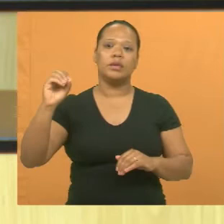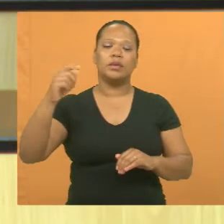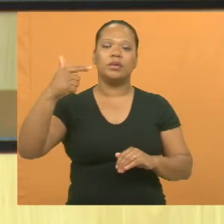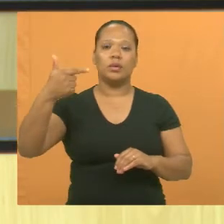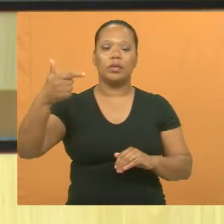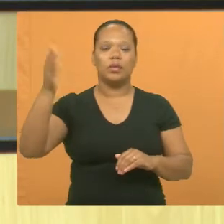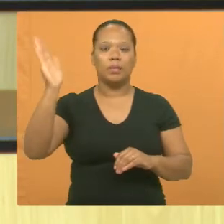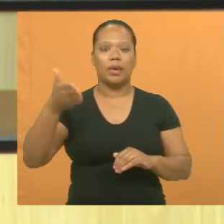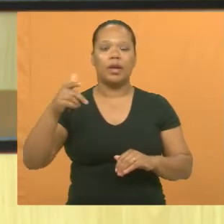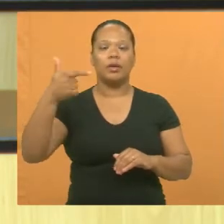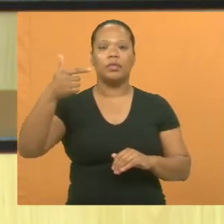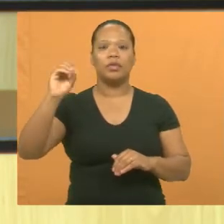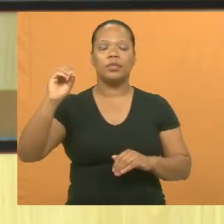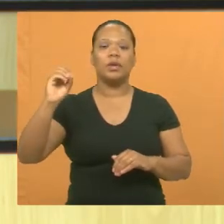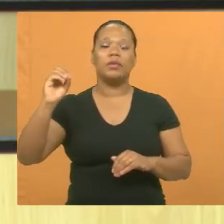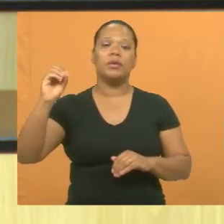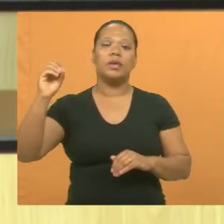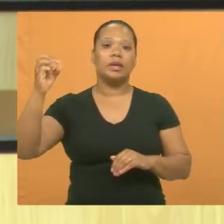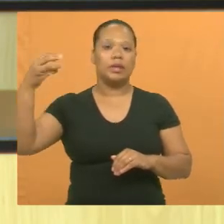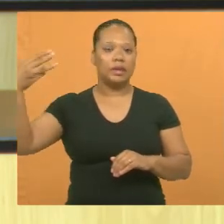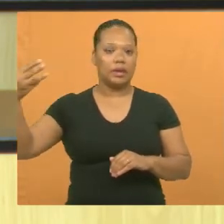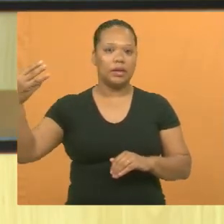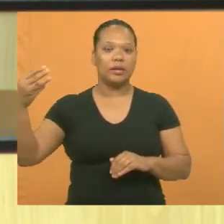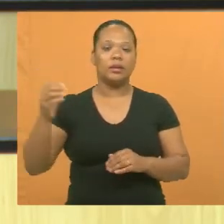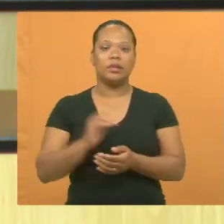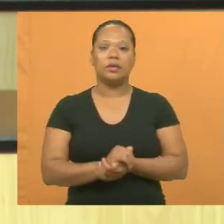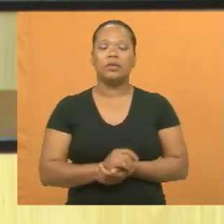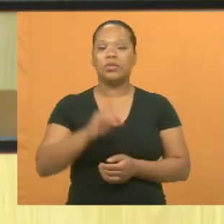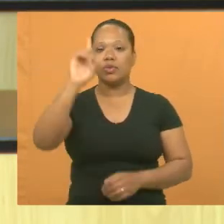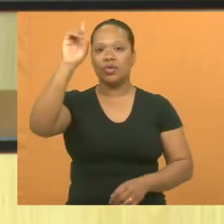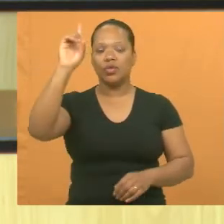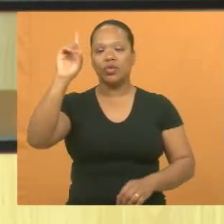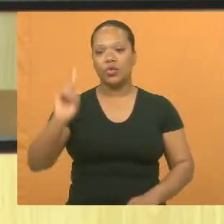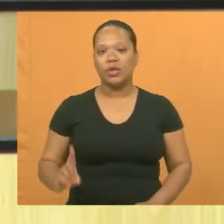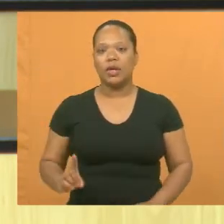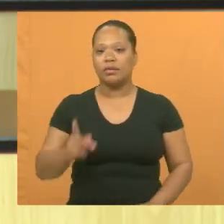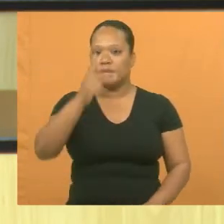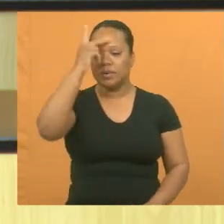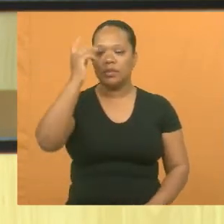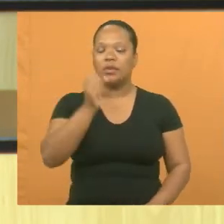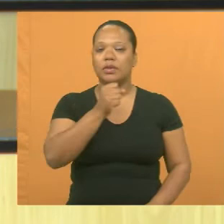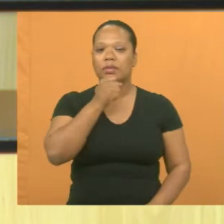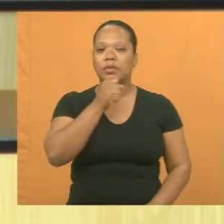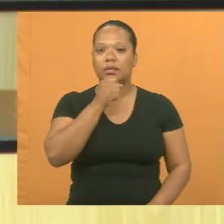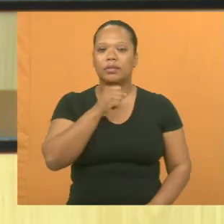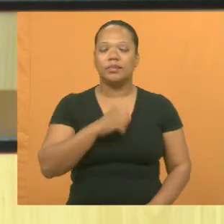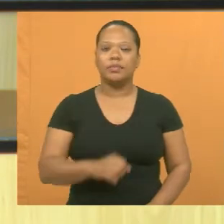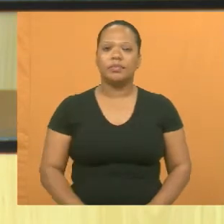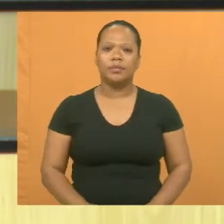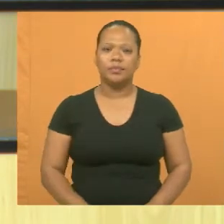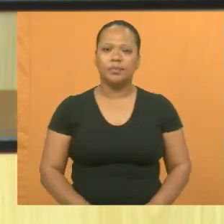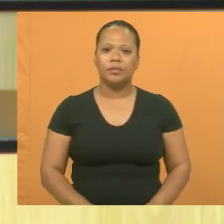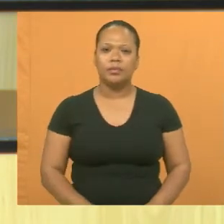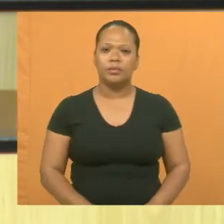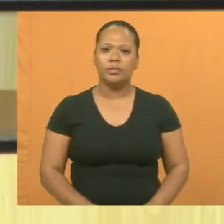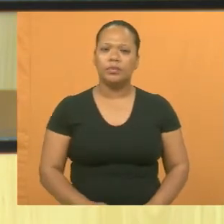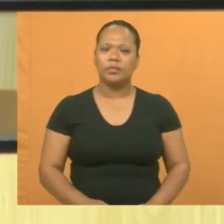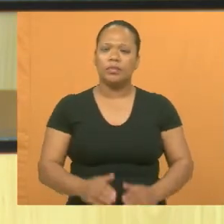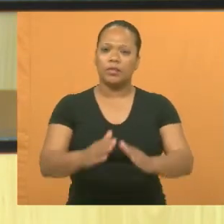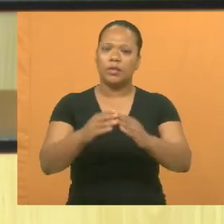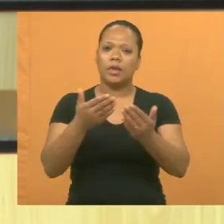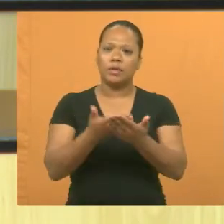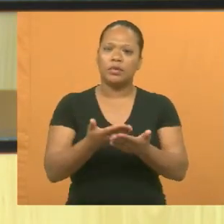10.741/2003, Estatuto do Idoso. Autoria, todos os vereadores. Requerimento número 228,